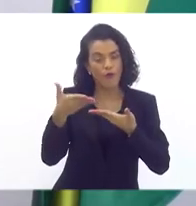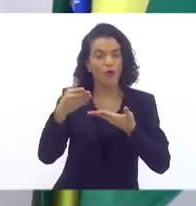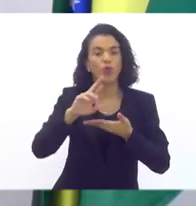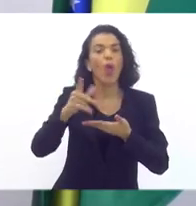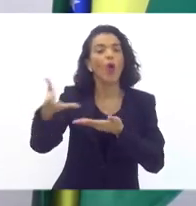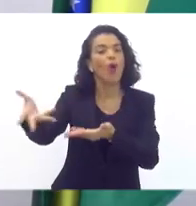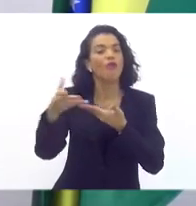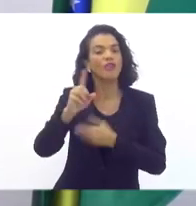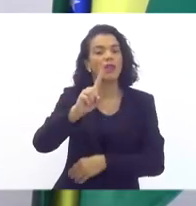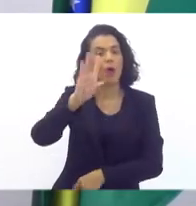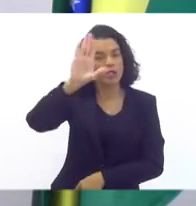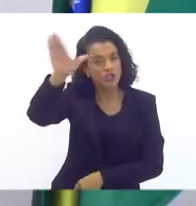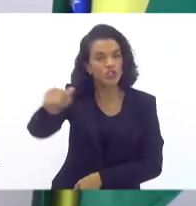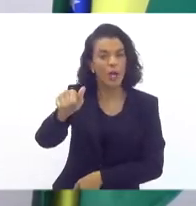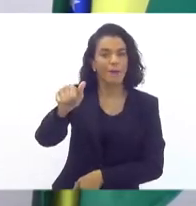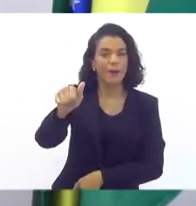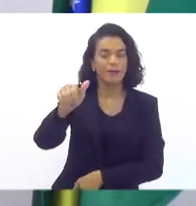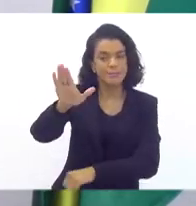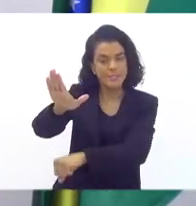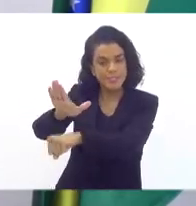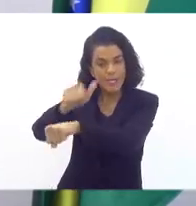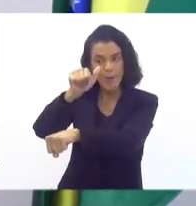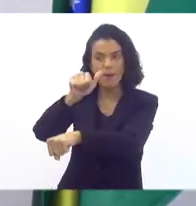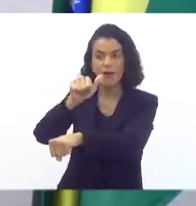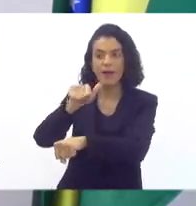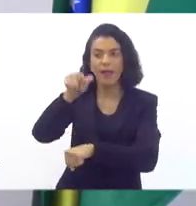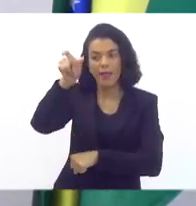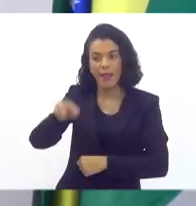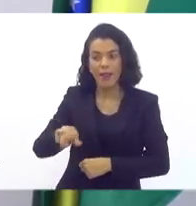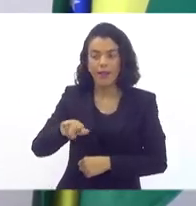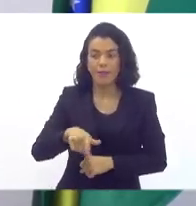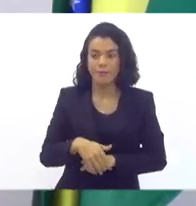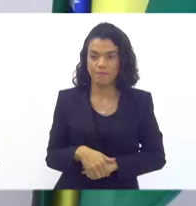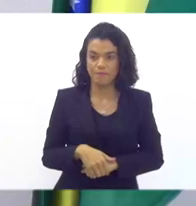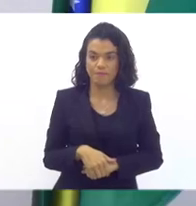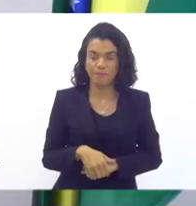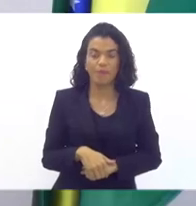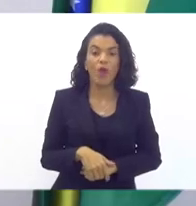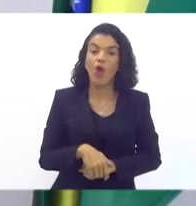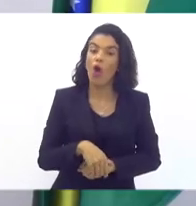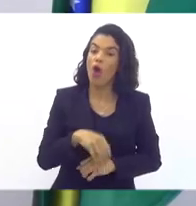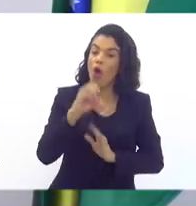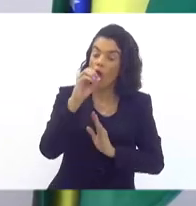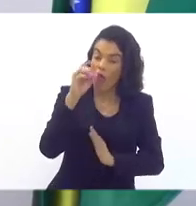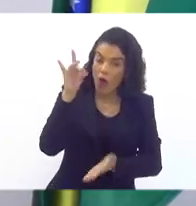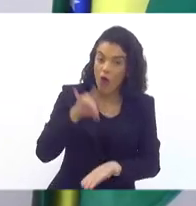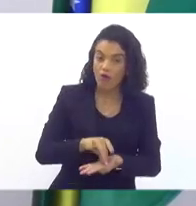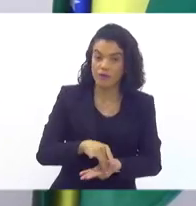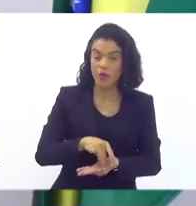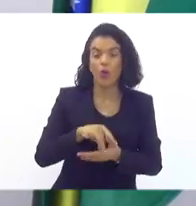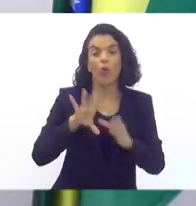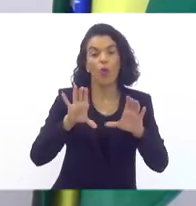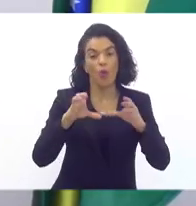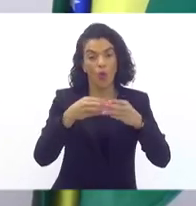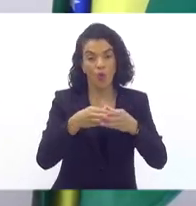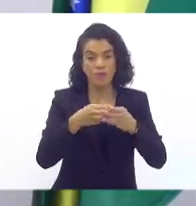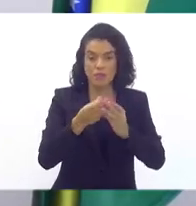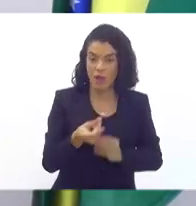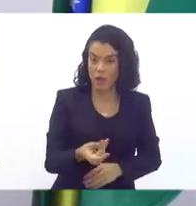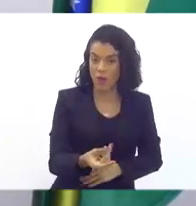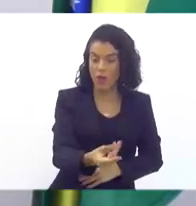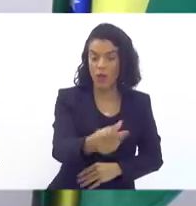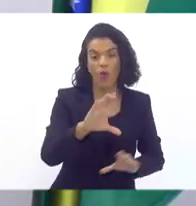não o convite para que cidadão aqui esteja tendo em vista que é uma audiência oficial dessa casa com comissões permanentes